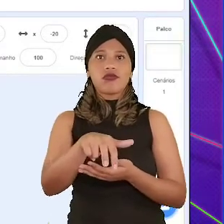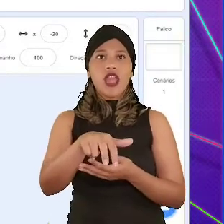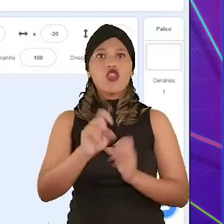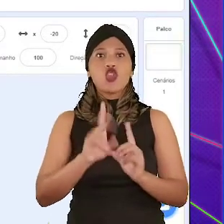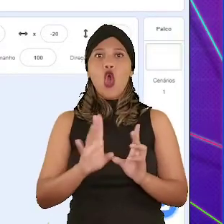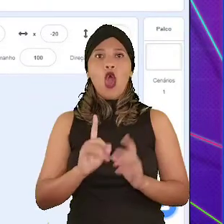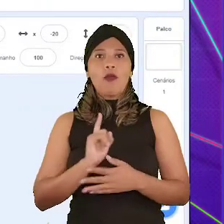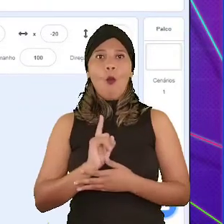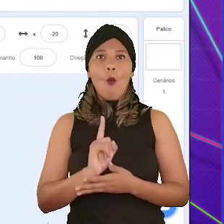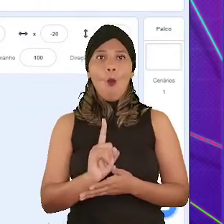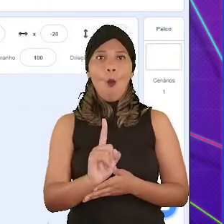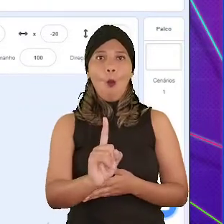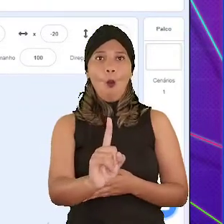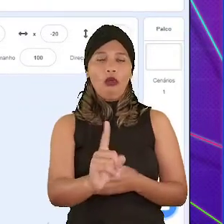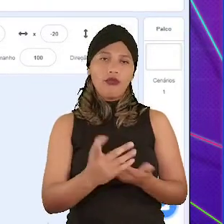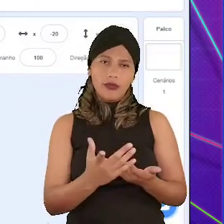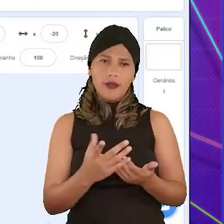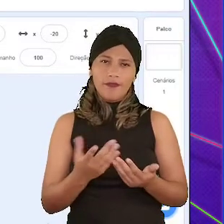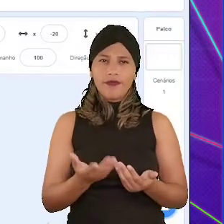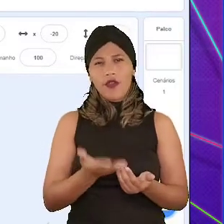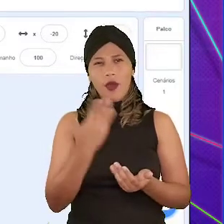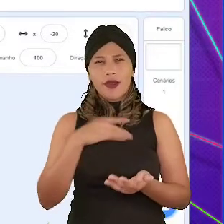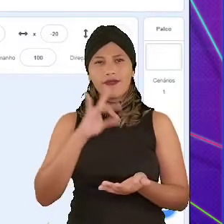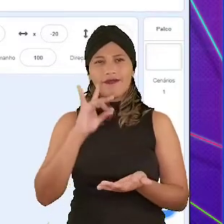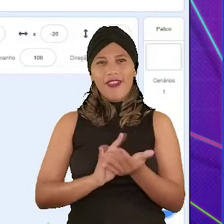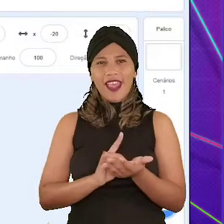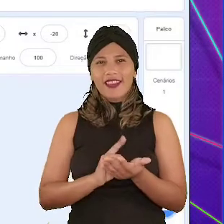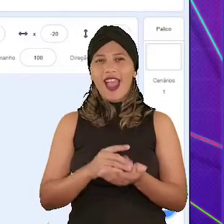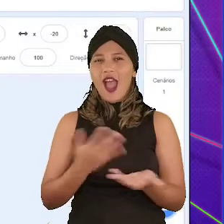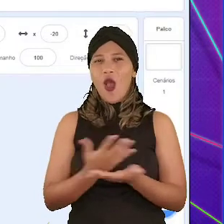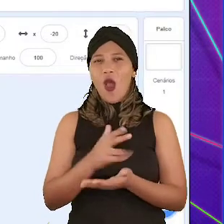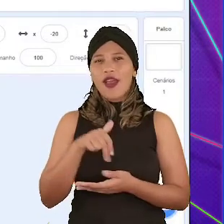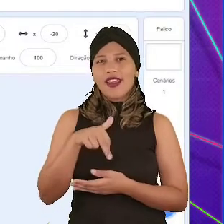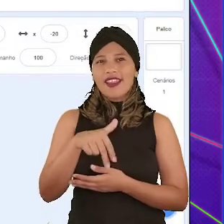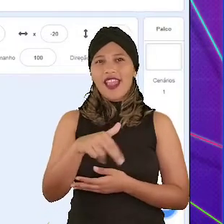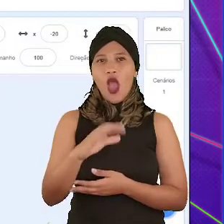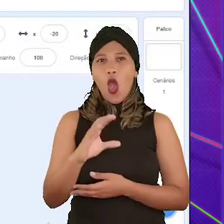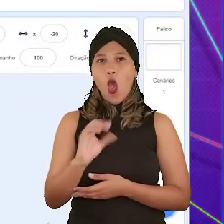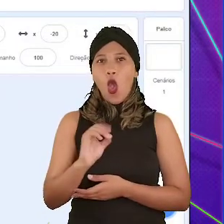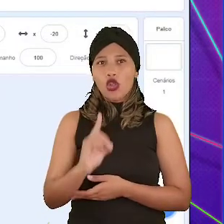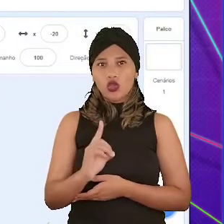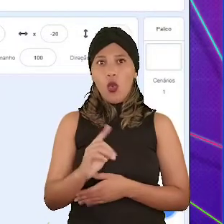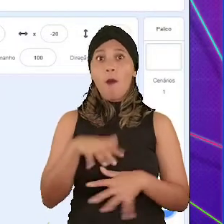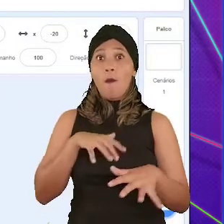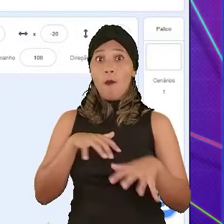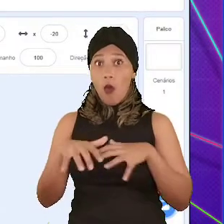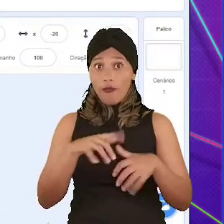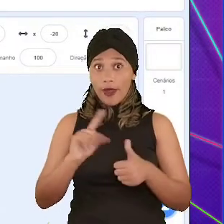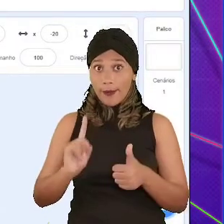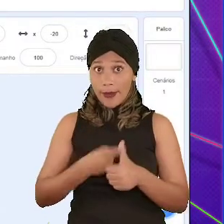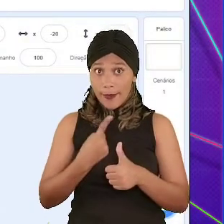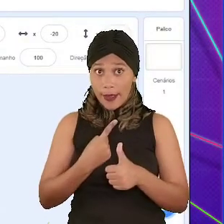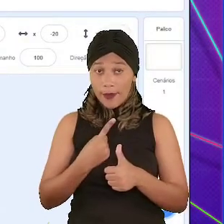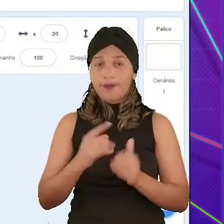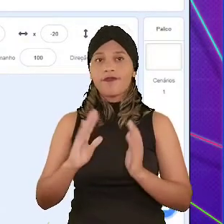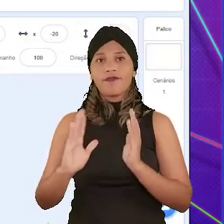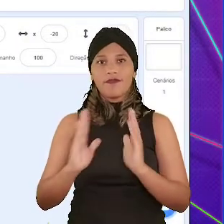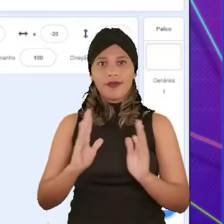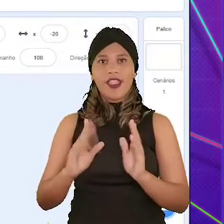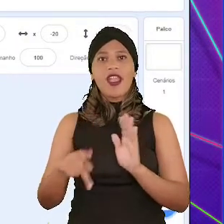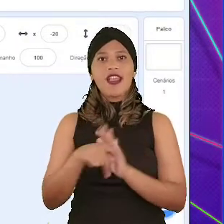se movimentando Então galera vamos pôr nosso personagem para andar de fato primeiramente com esse código de movimentação